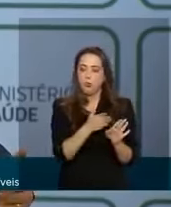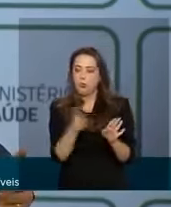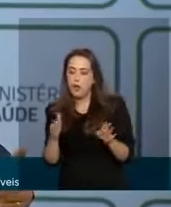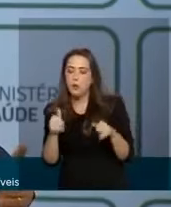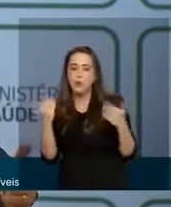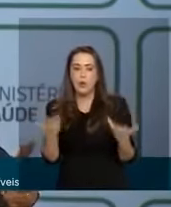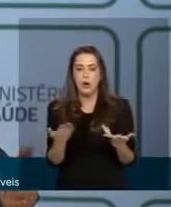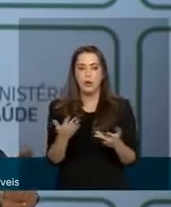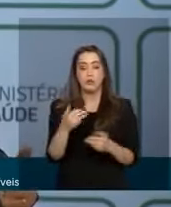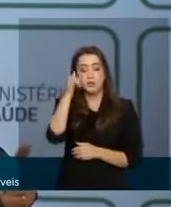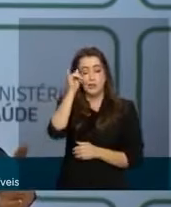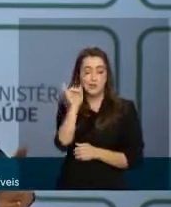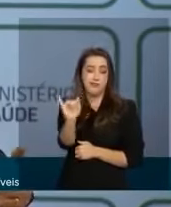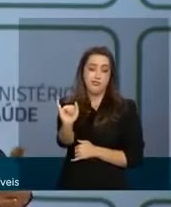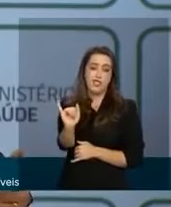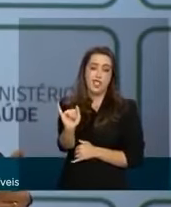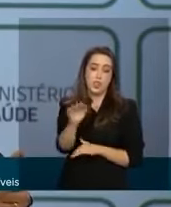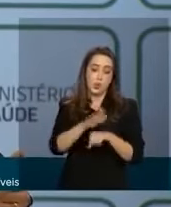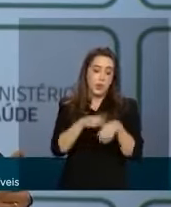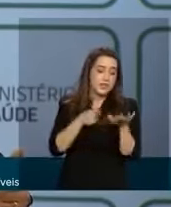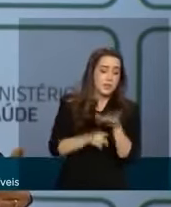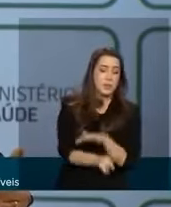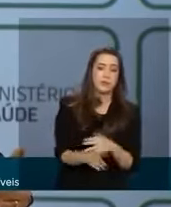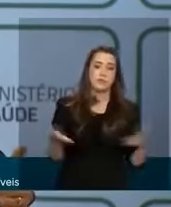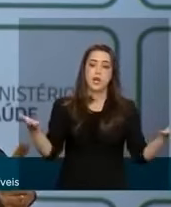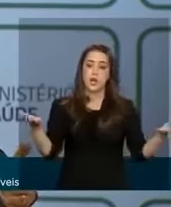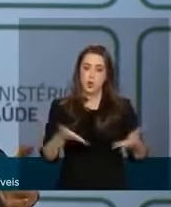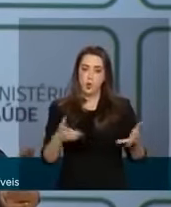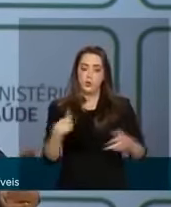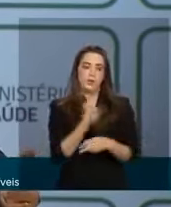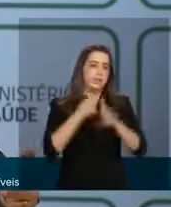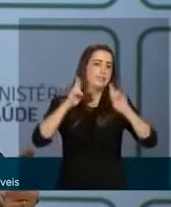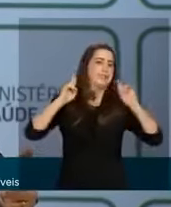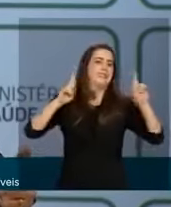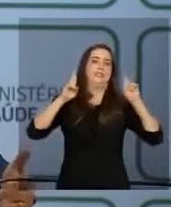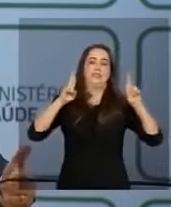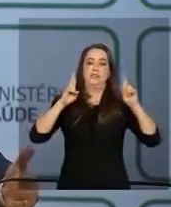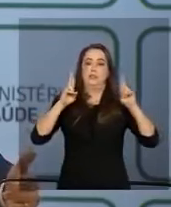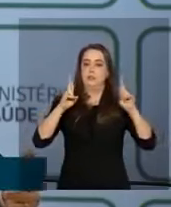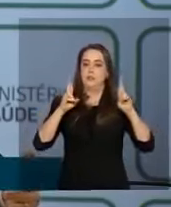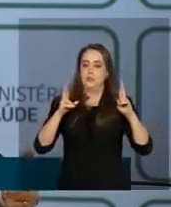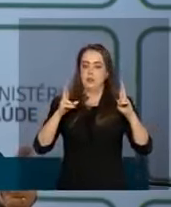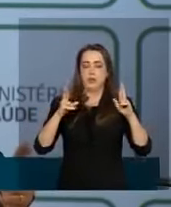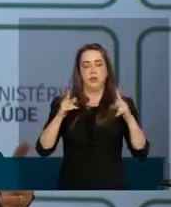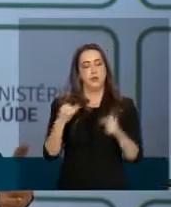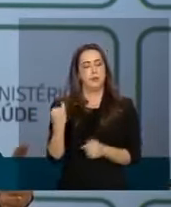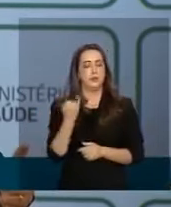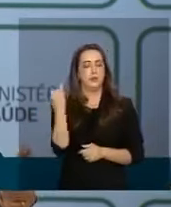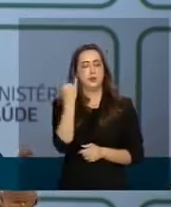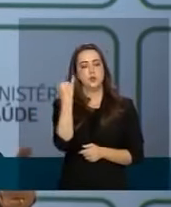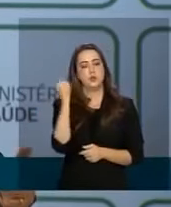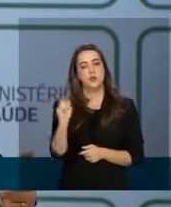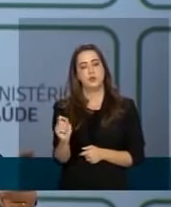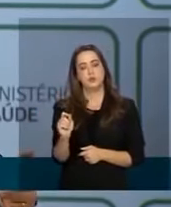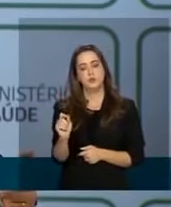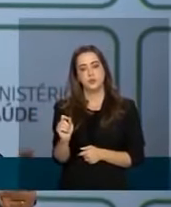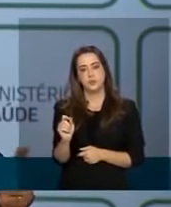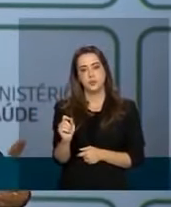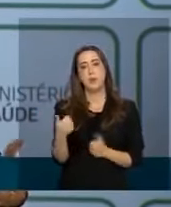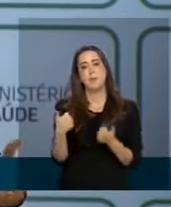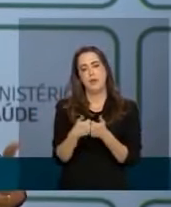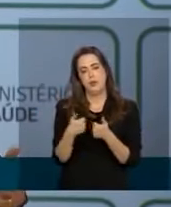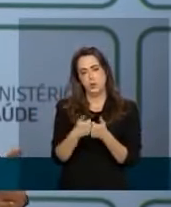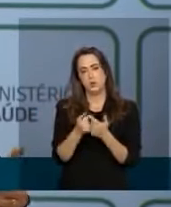casos graves. Ou seja, nesse momento a gente está numa expectativa, num acompanhamento muito grande, próximo